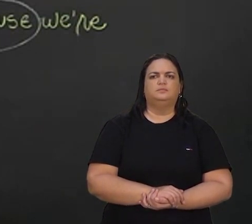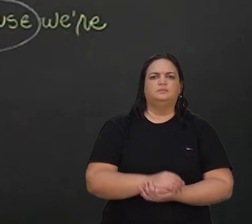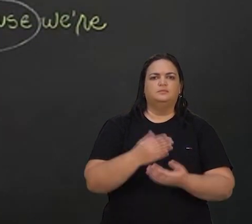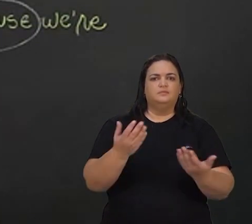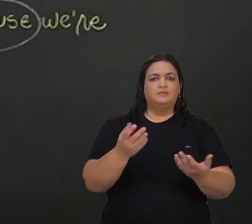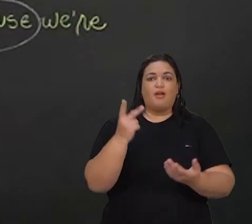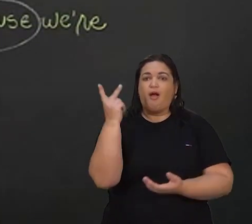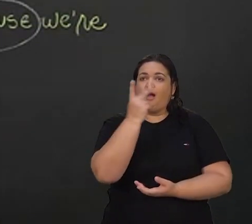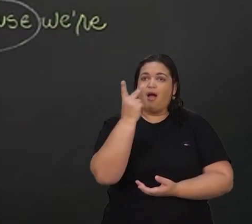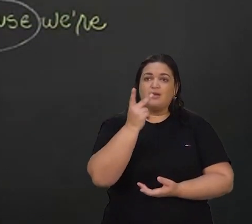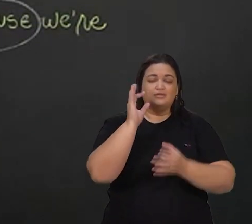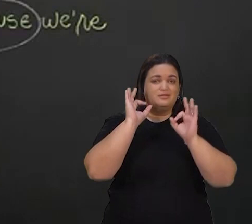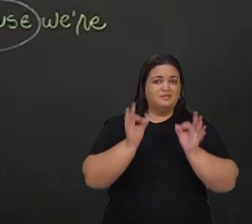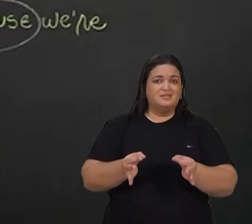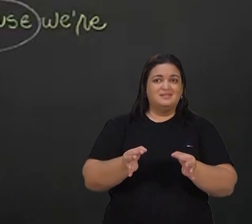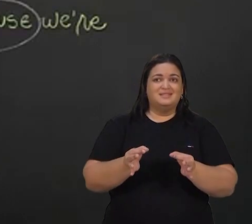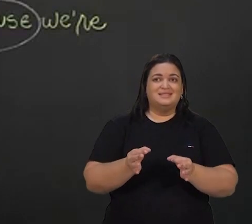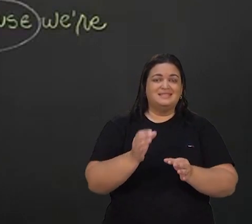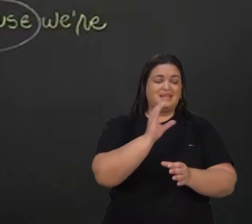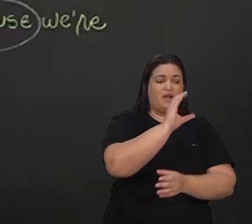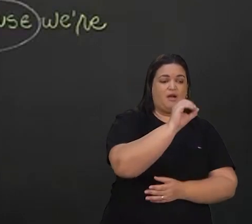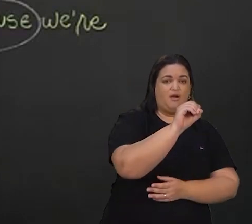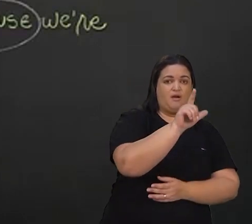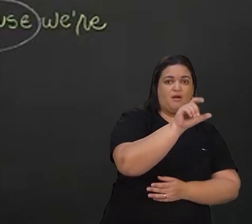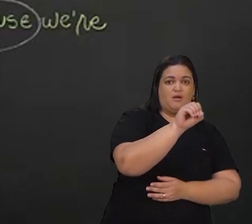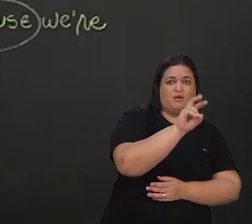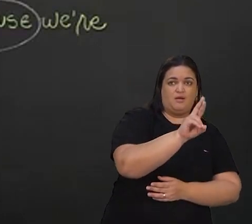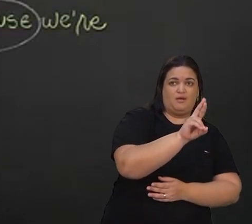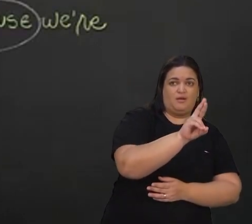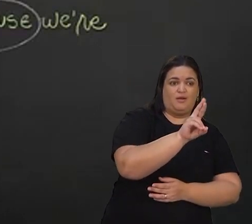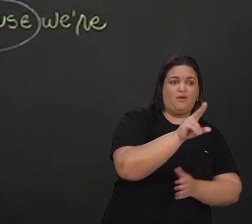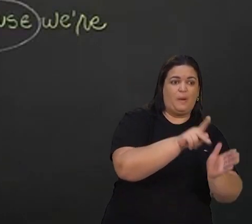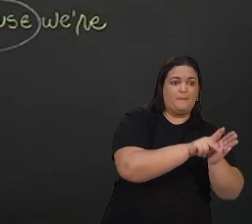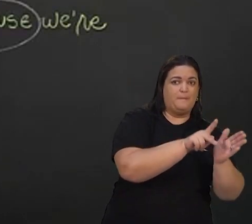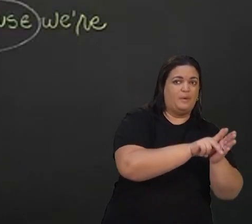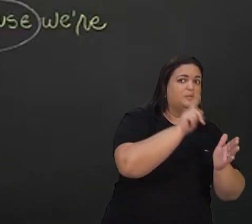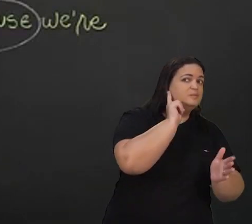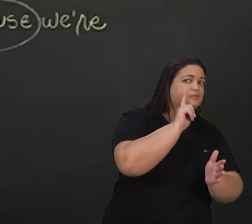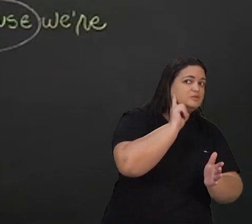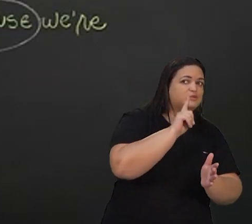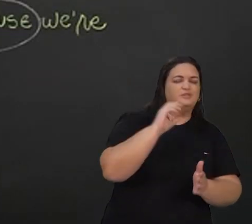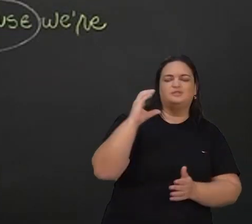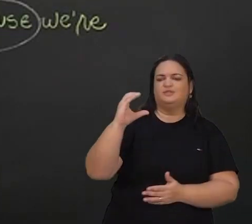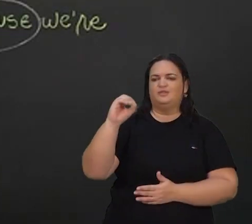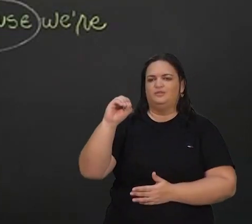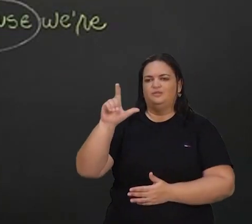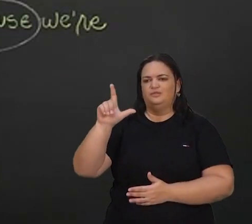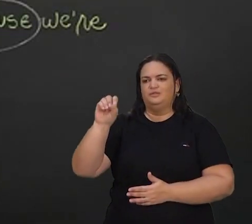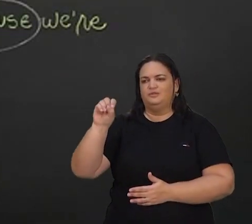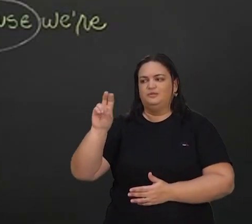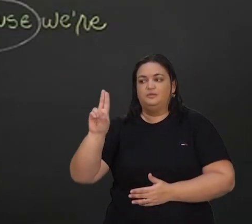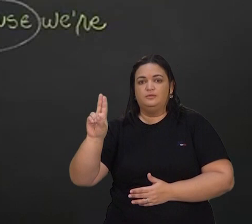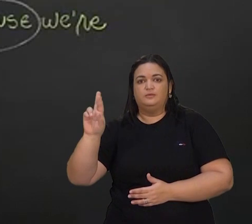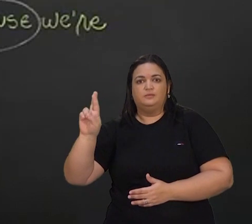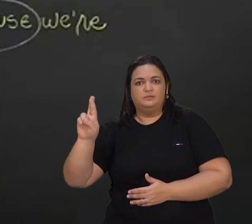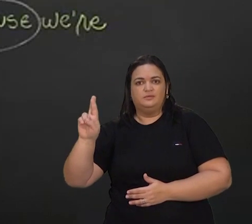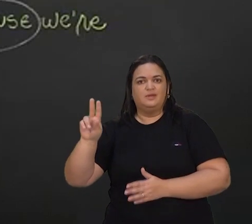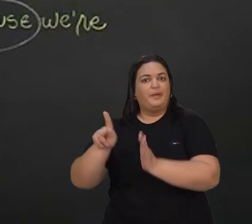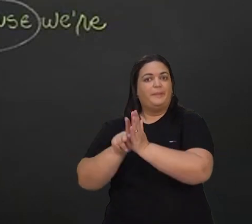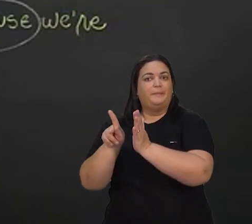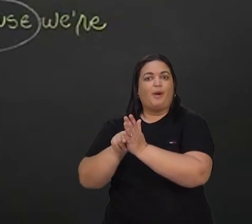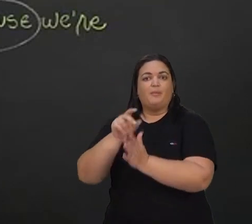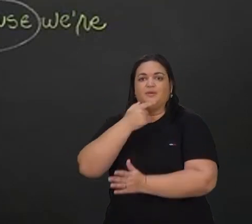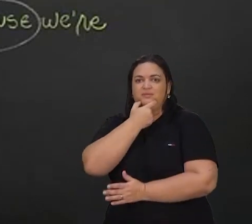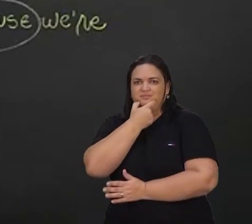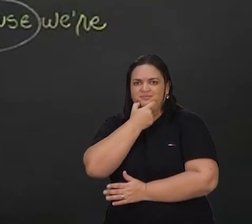Essa grafia é a grafia dos Estados Unidos. Essa grafia é a grafia mais usada na Grã-Bretanha, na Inglaterra. Ok? E